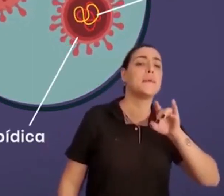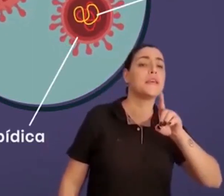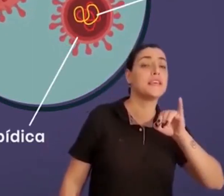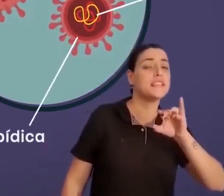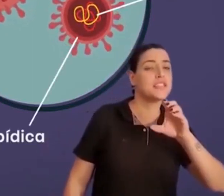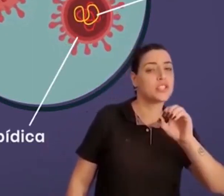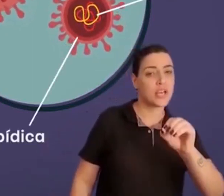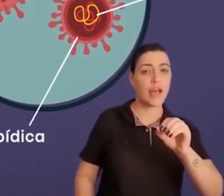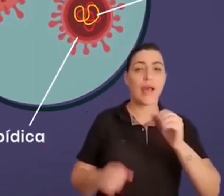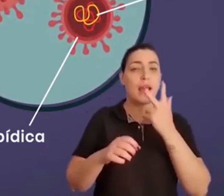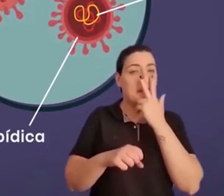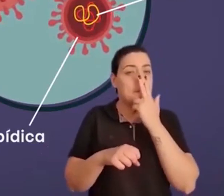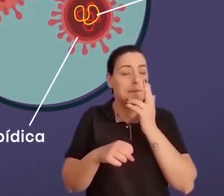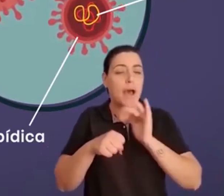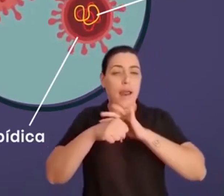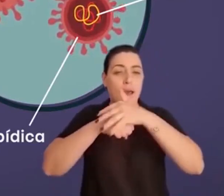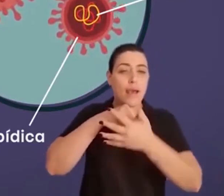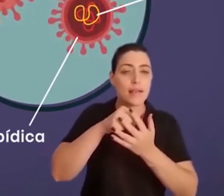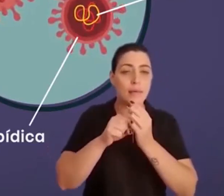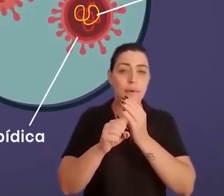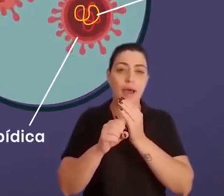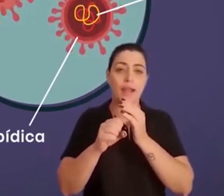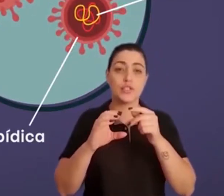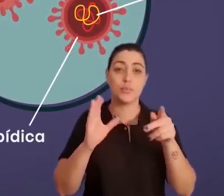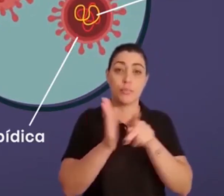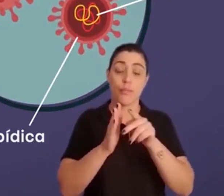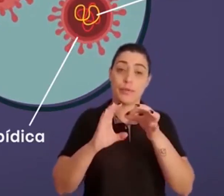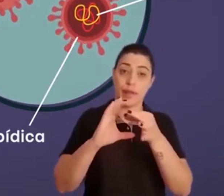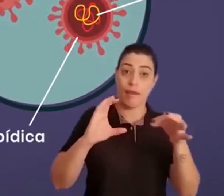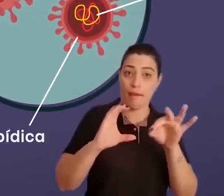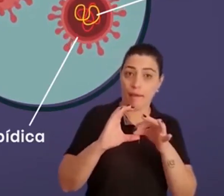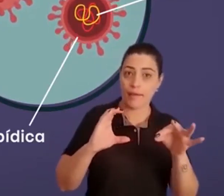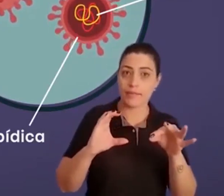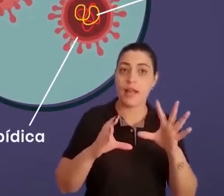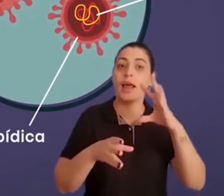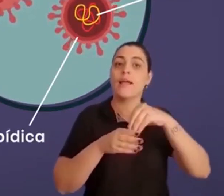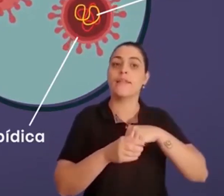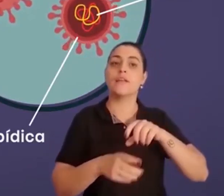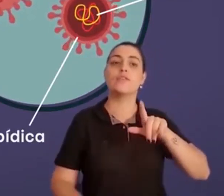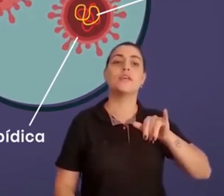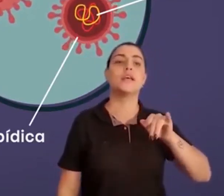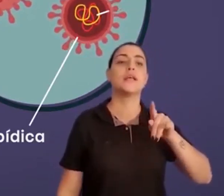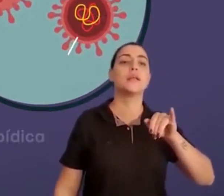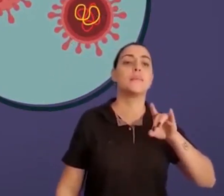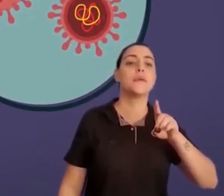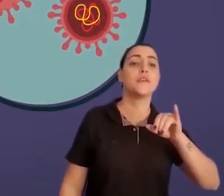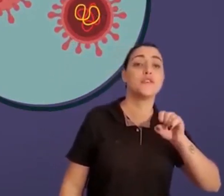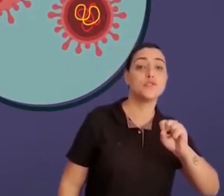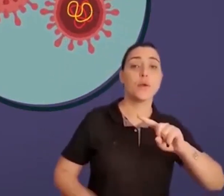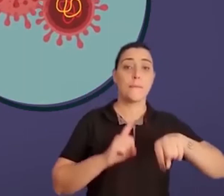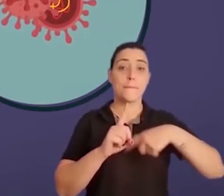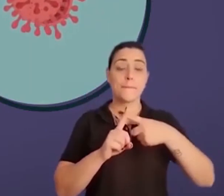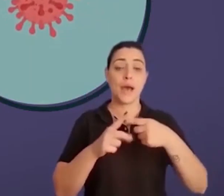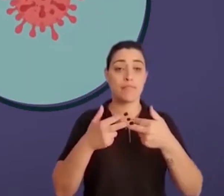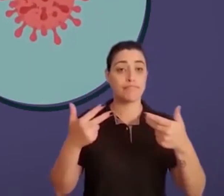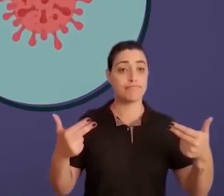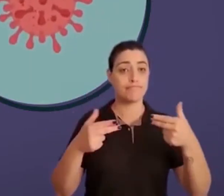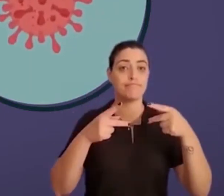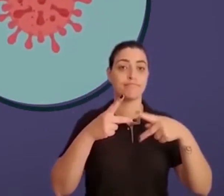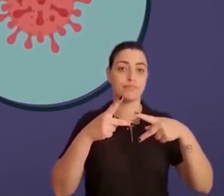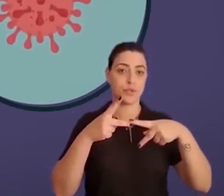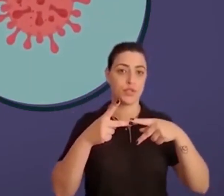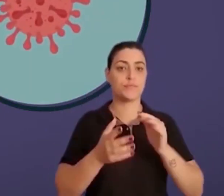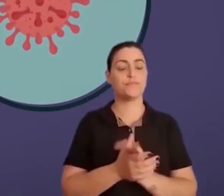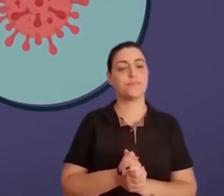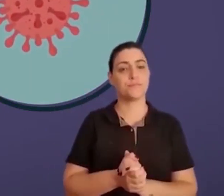como a parede de uma célula e, além de ser formada por lipídios, também conta, eventualmente, com algumas proteínas. Agora